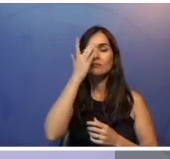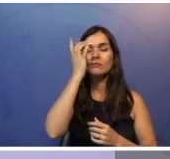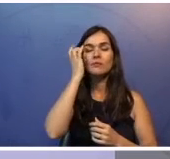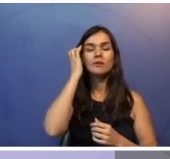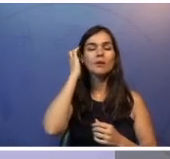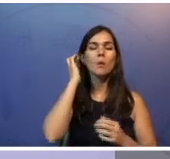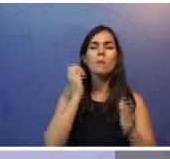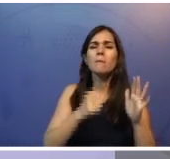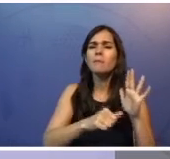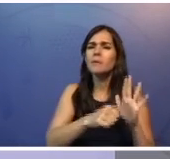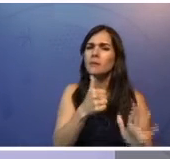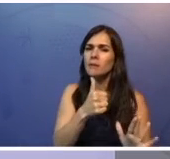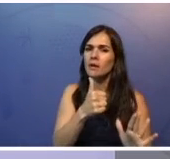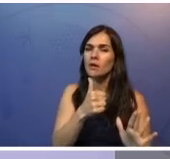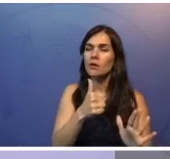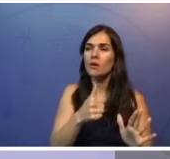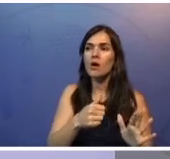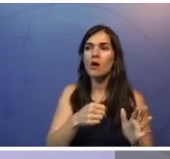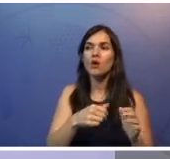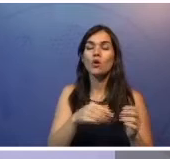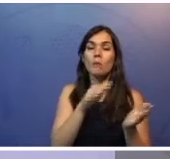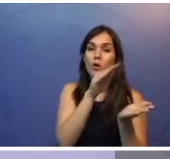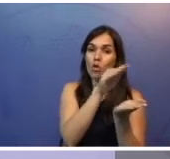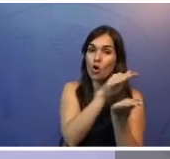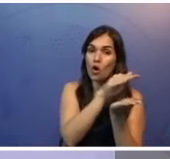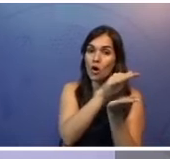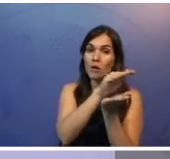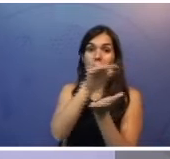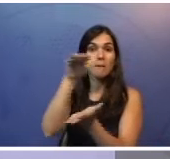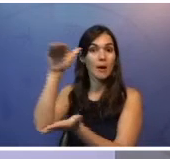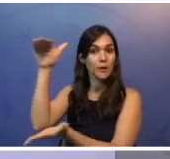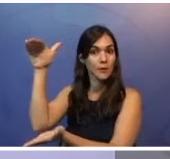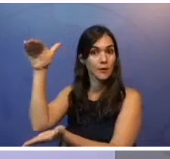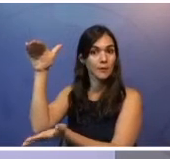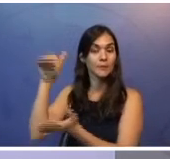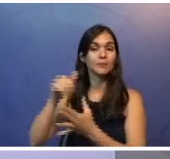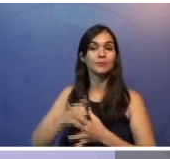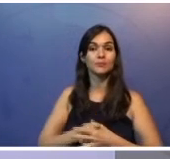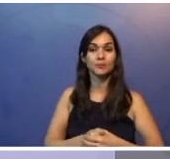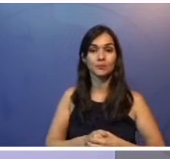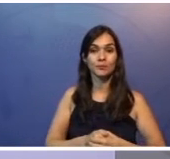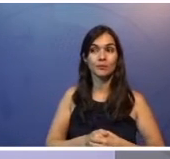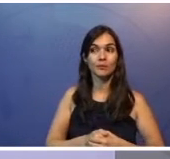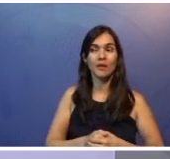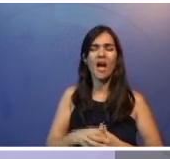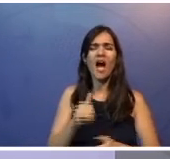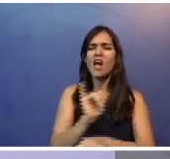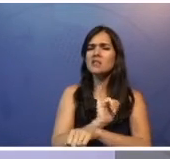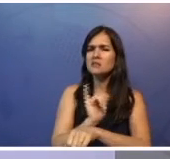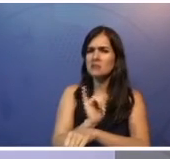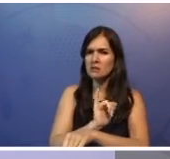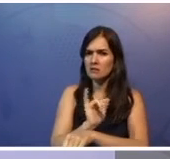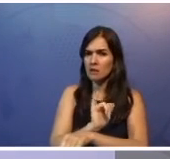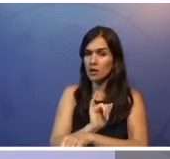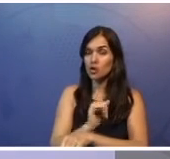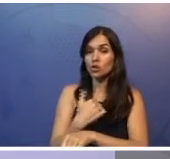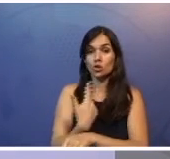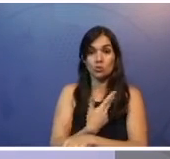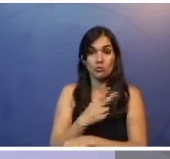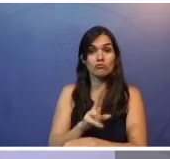ordem crescente que é do menor para o maior Qual é a estratégia que